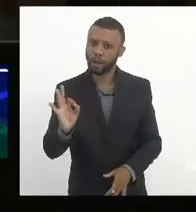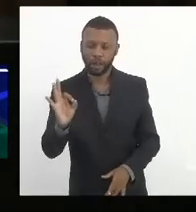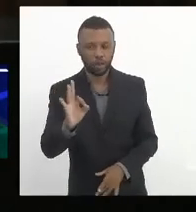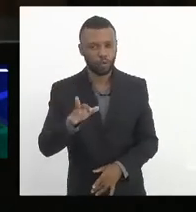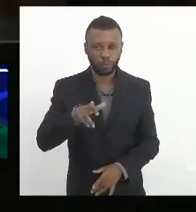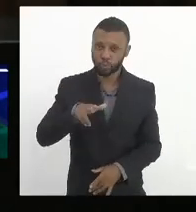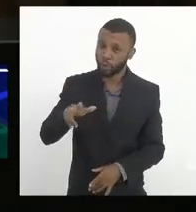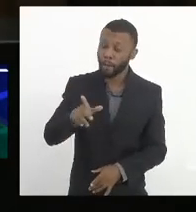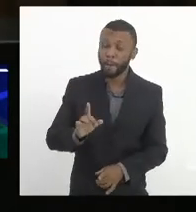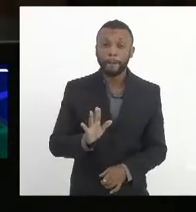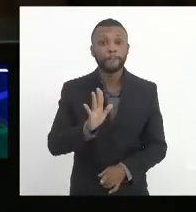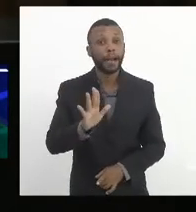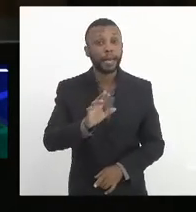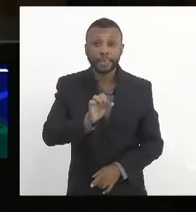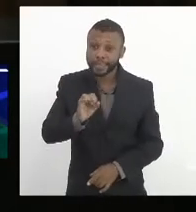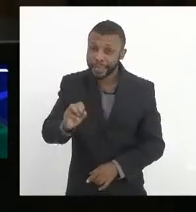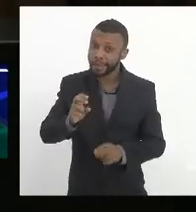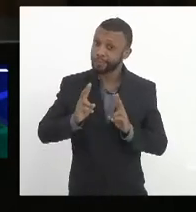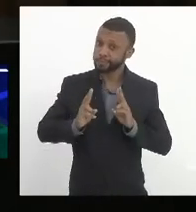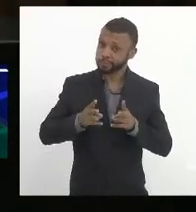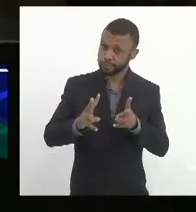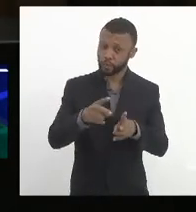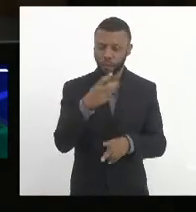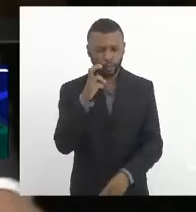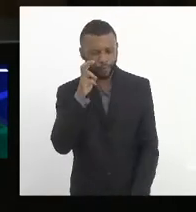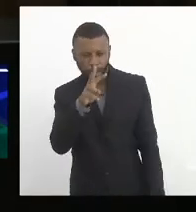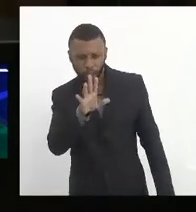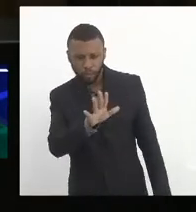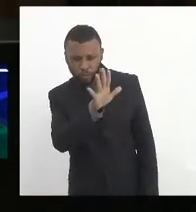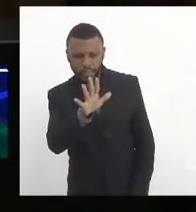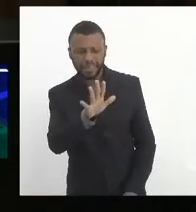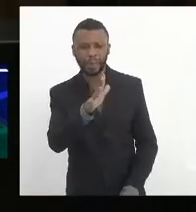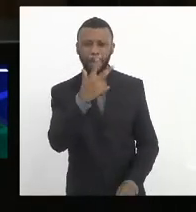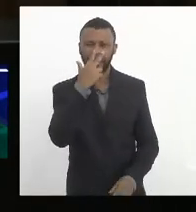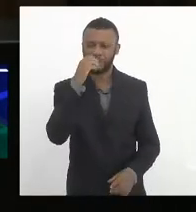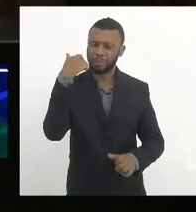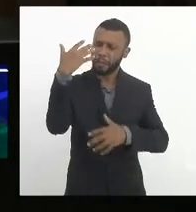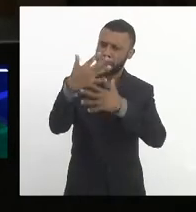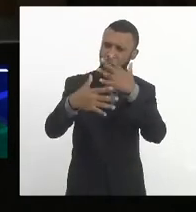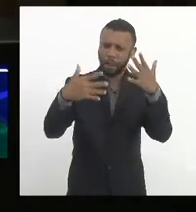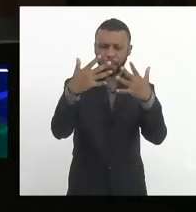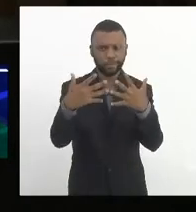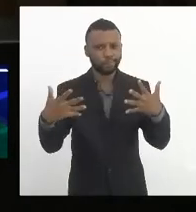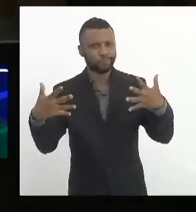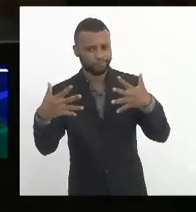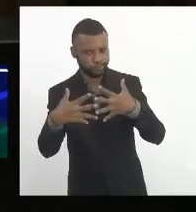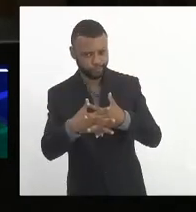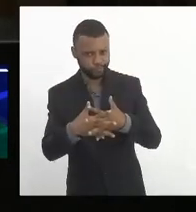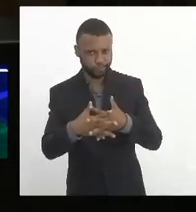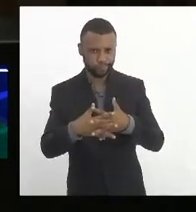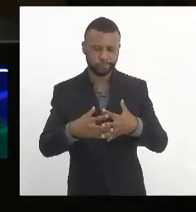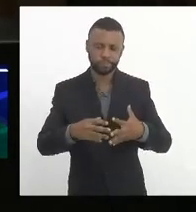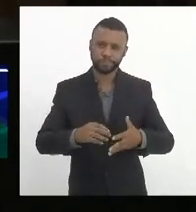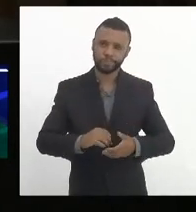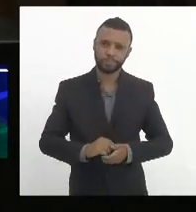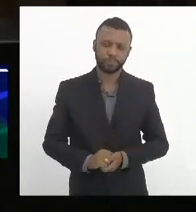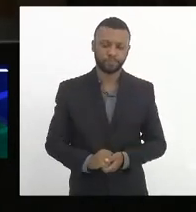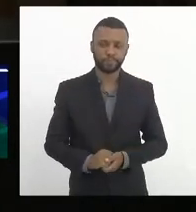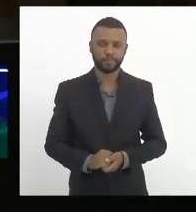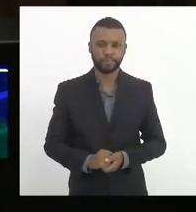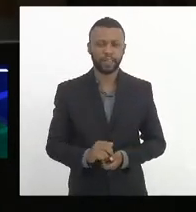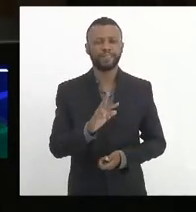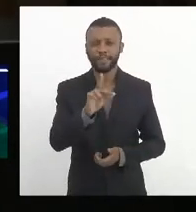é mas se continuar o que nós estamos vendo e está tudo de pernas pro ar e não vai